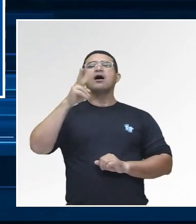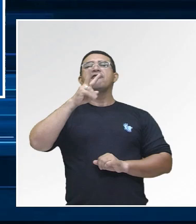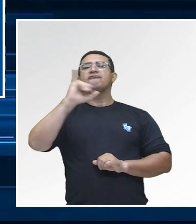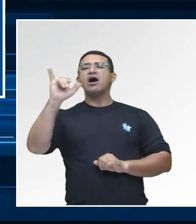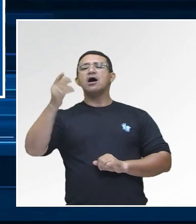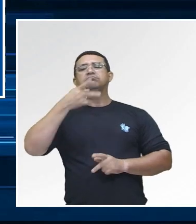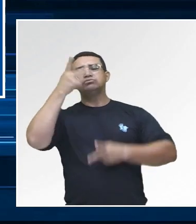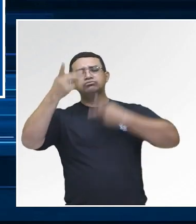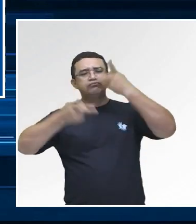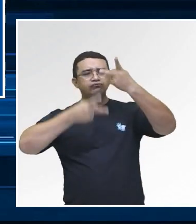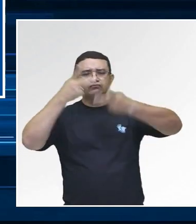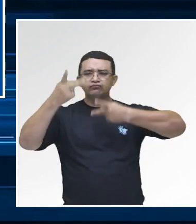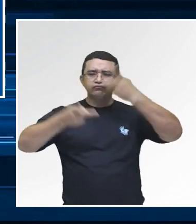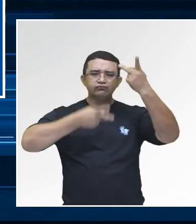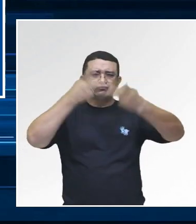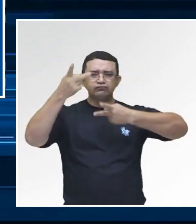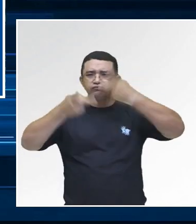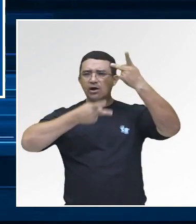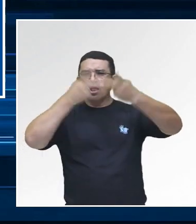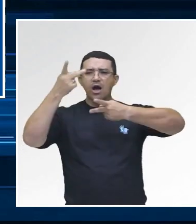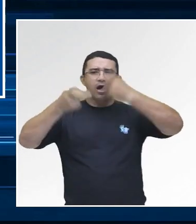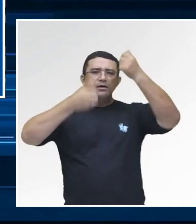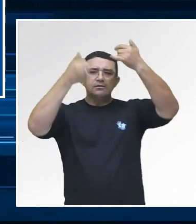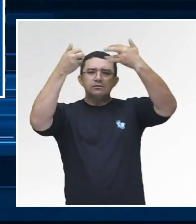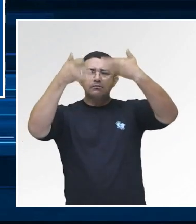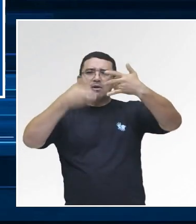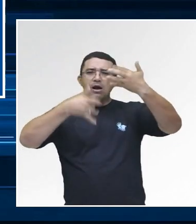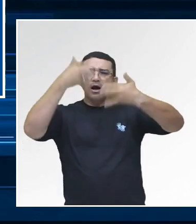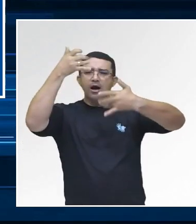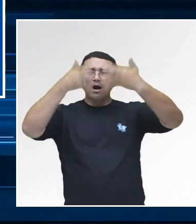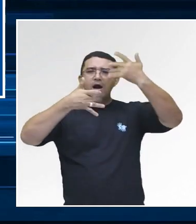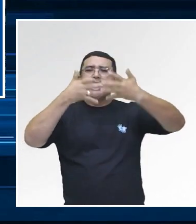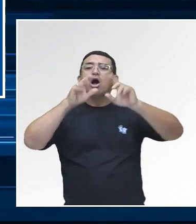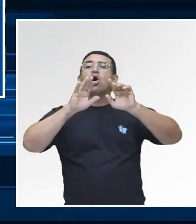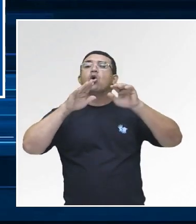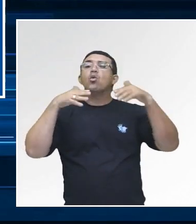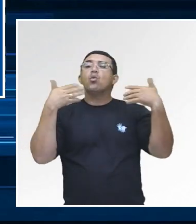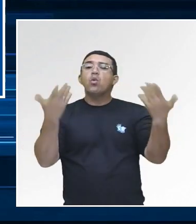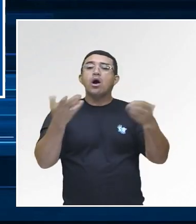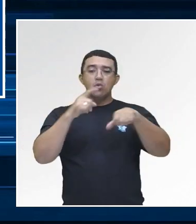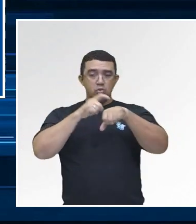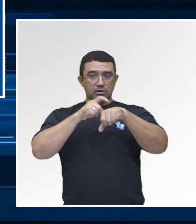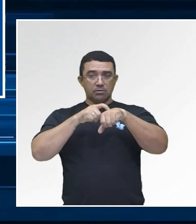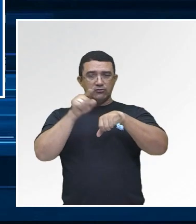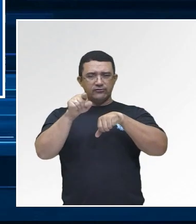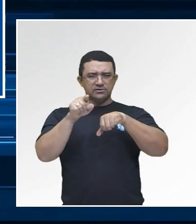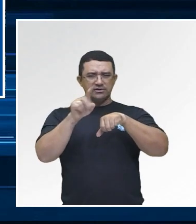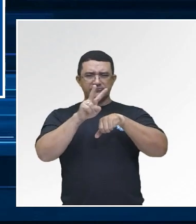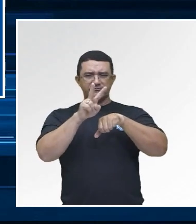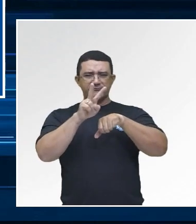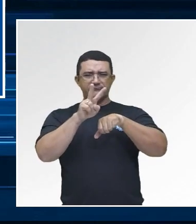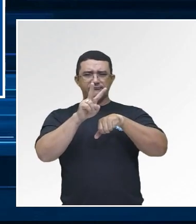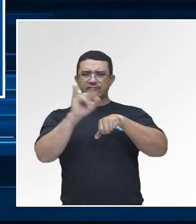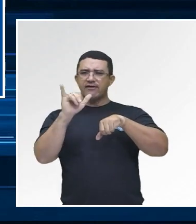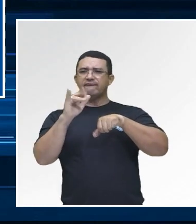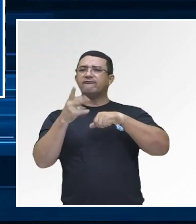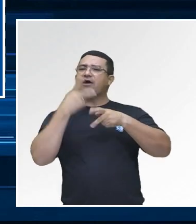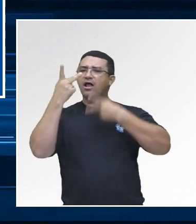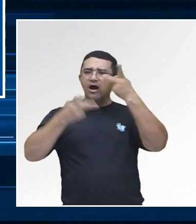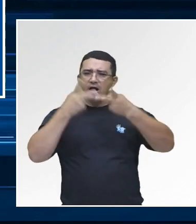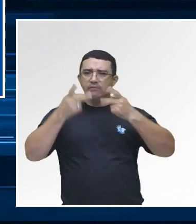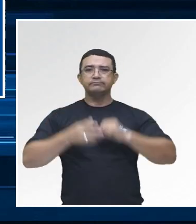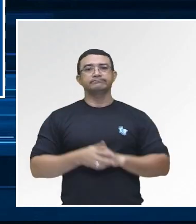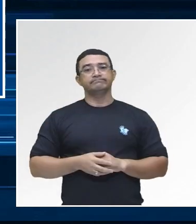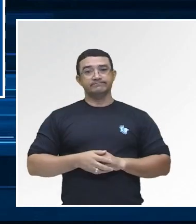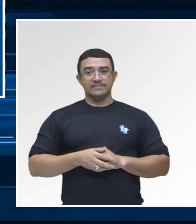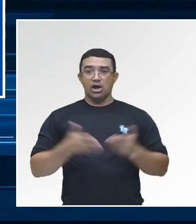você chegar em casa, qual é o tempo? Você vai dizer hoje, né? Hoje,